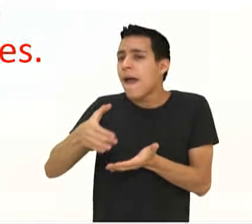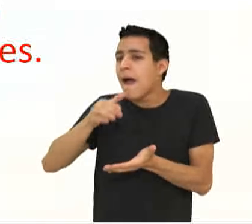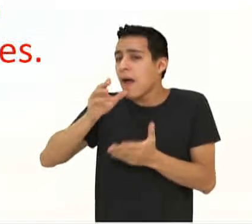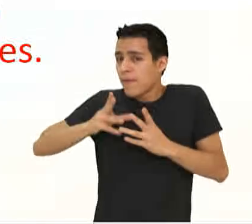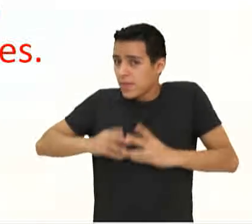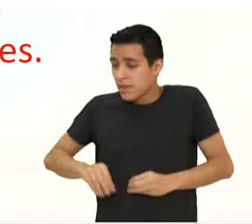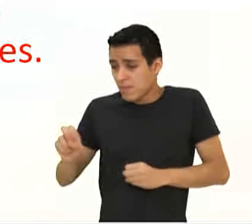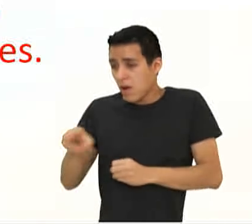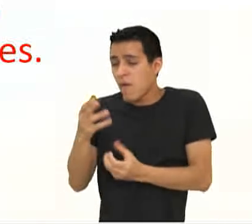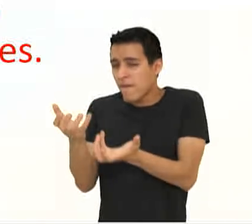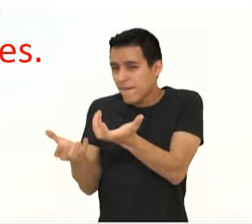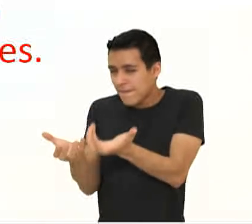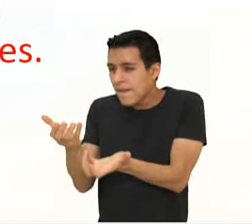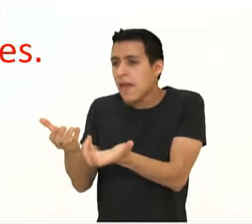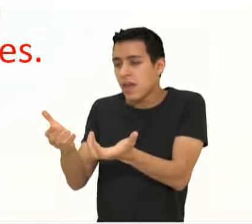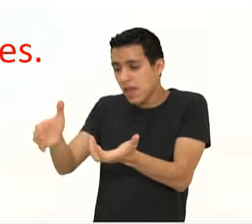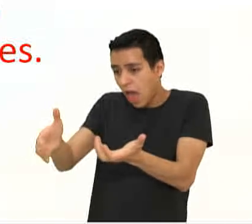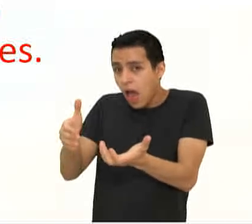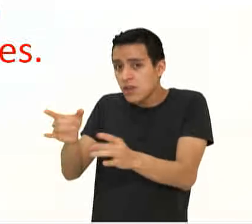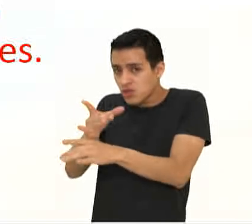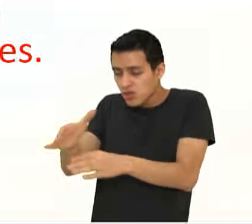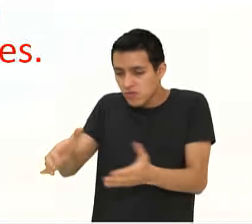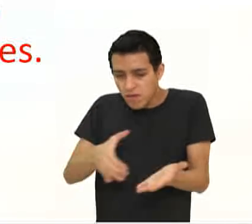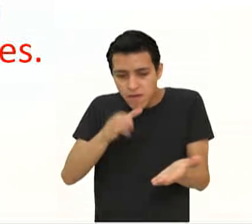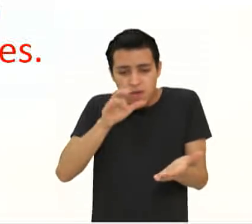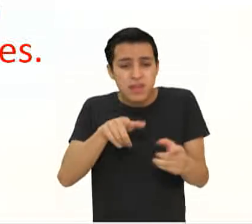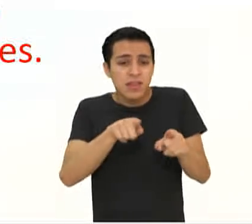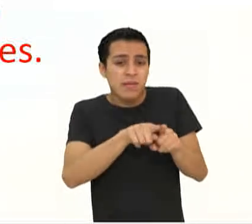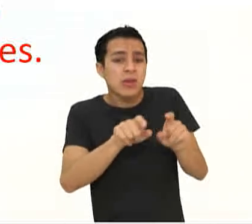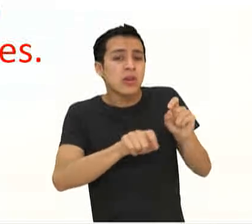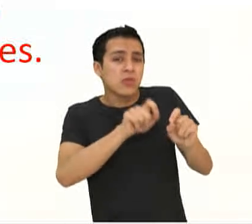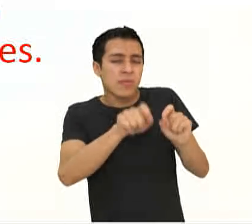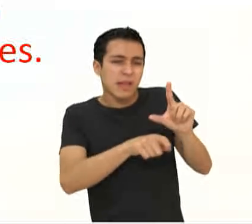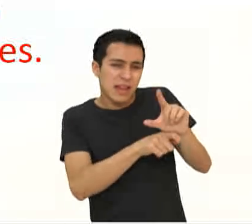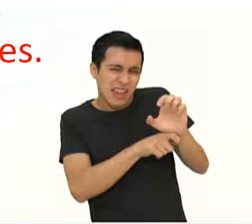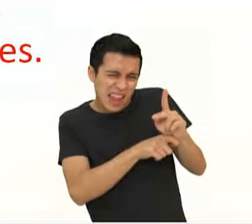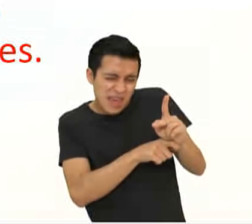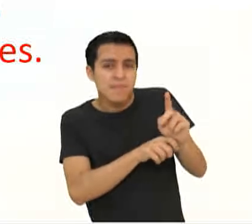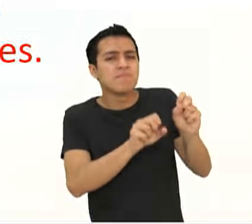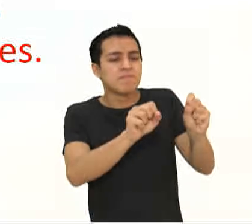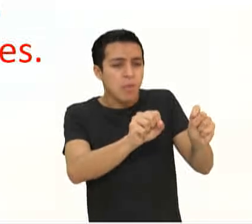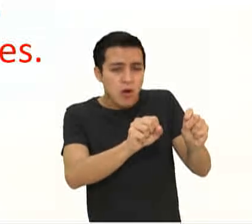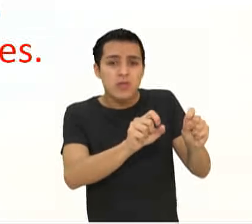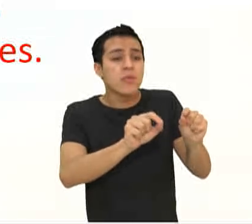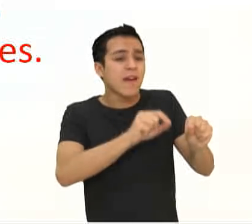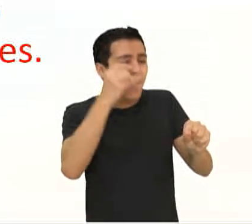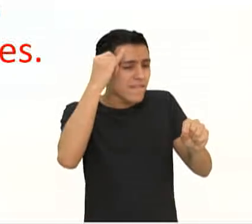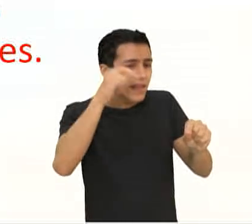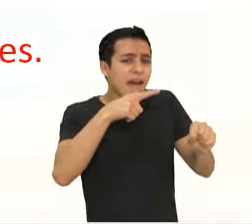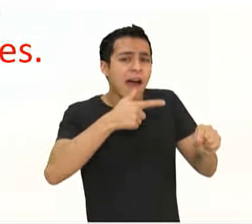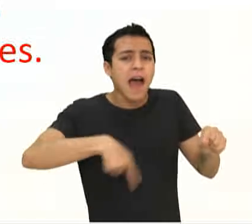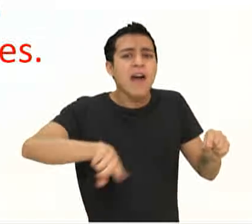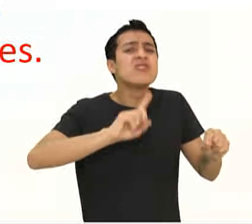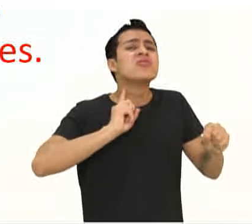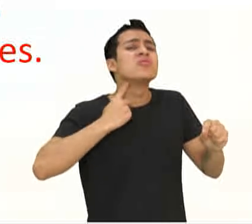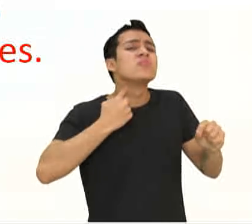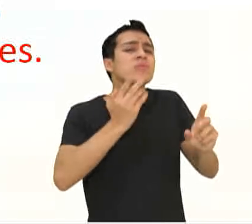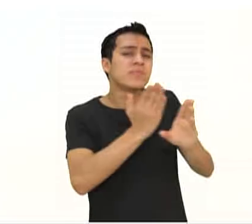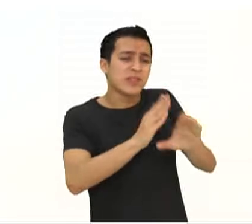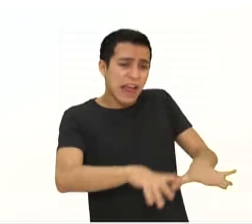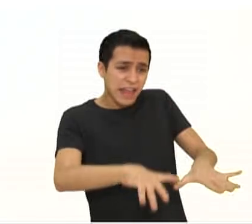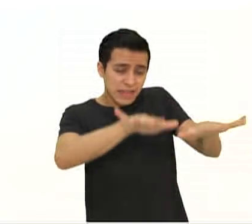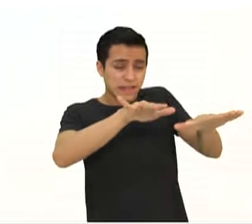da leptospirose, né, pessoal, evitar as áreas de enchentes porque você pode se contaminar em contato com essa água